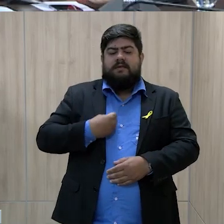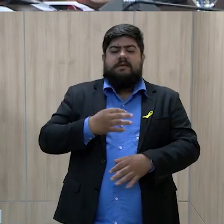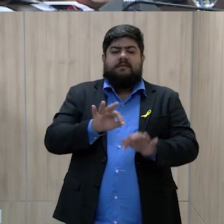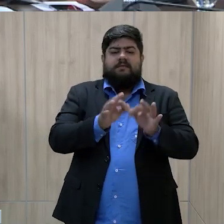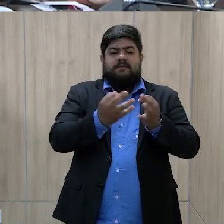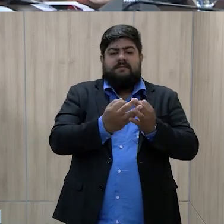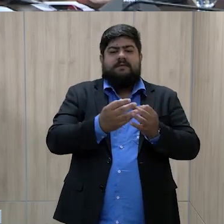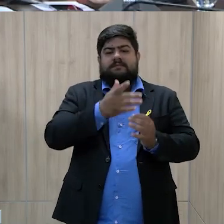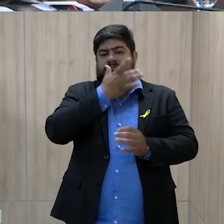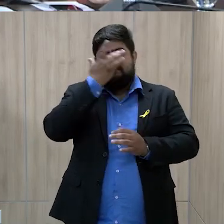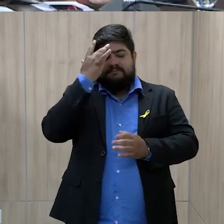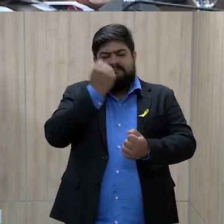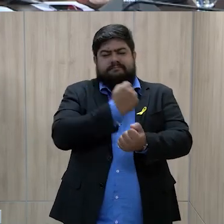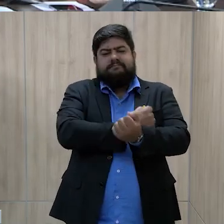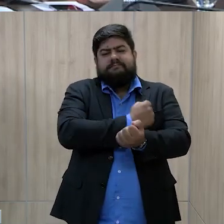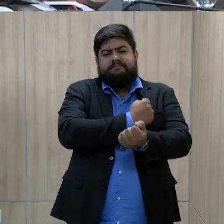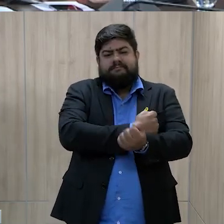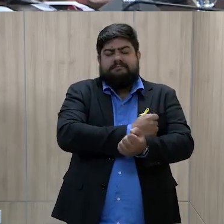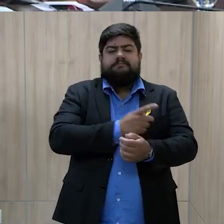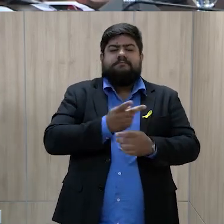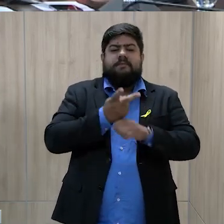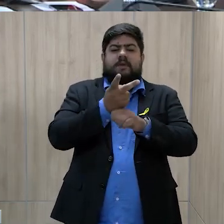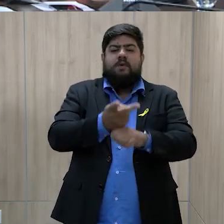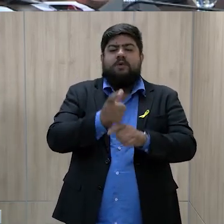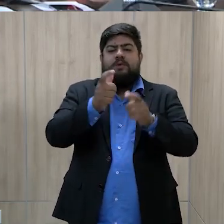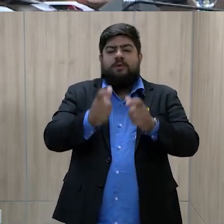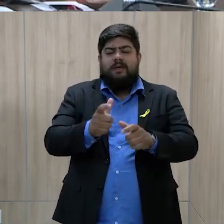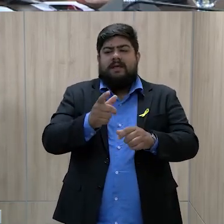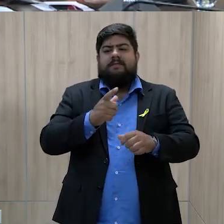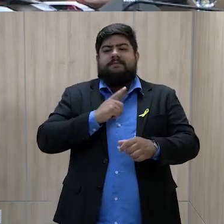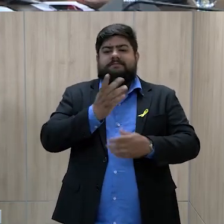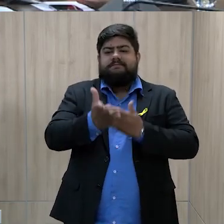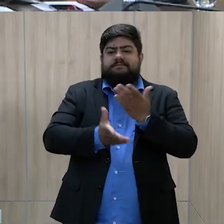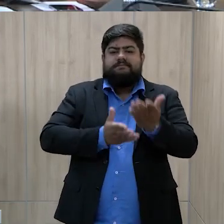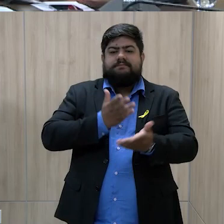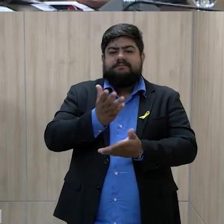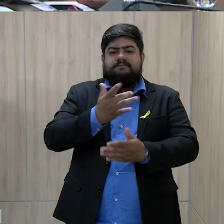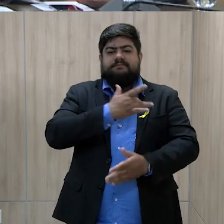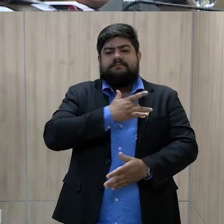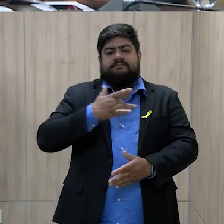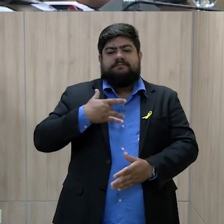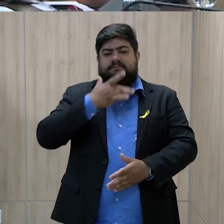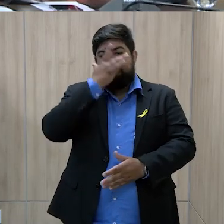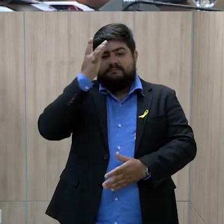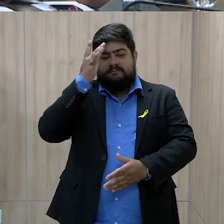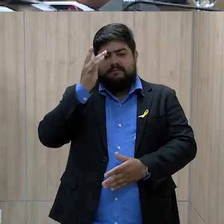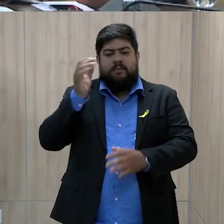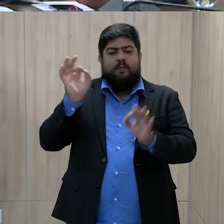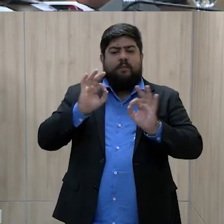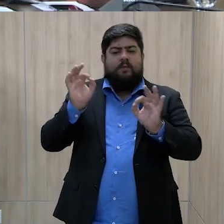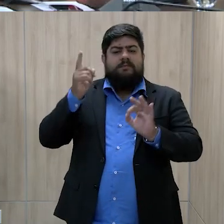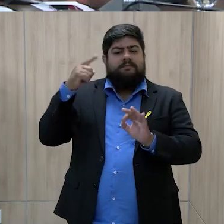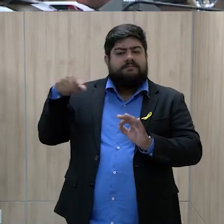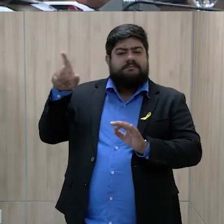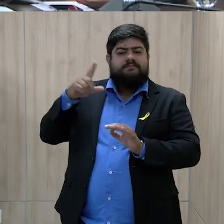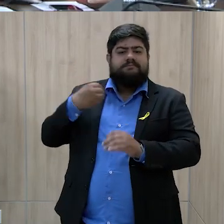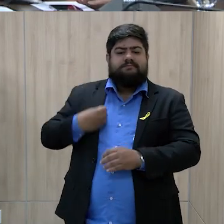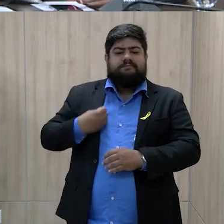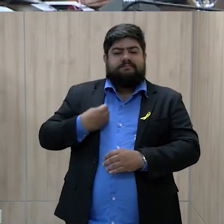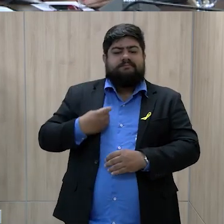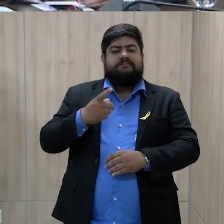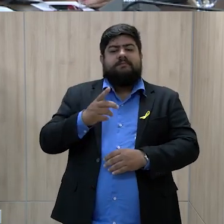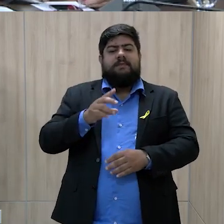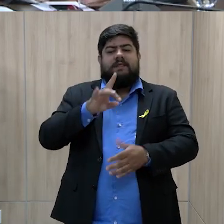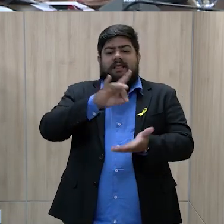famílias que tem pessoas viciadas procuram um lugar para poder fazer um tratamento de saúde das pessoas nenhum deles